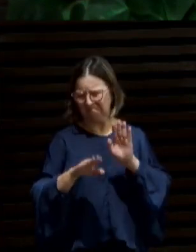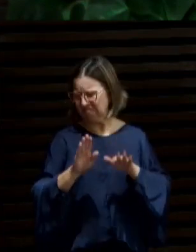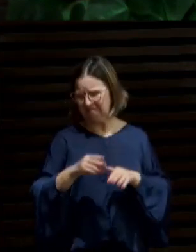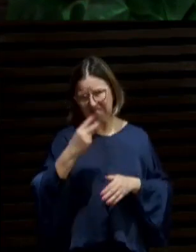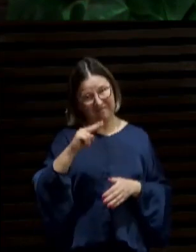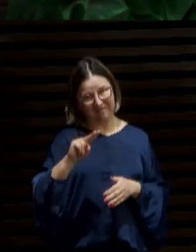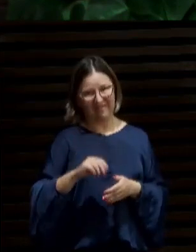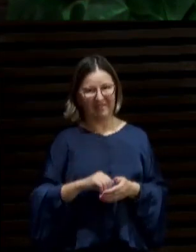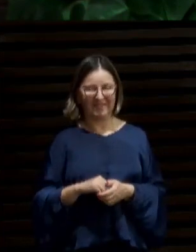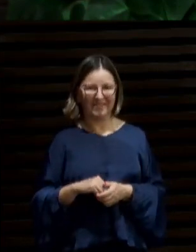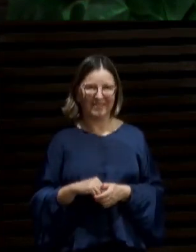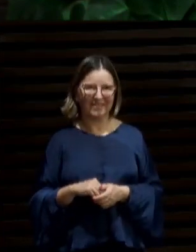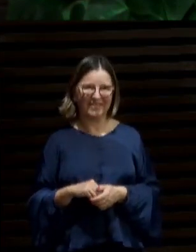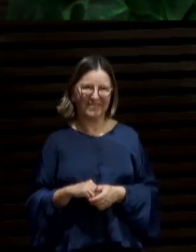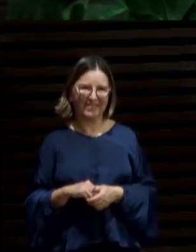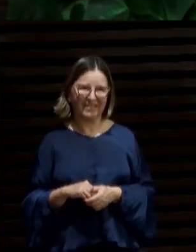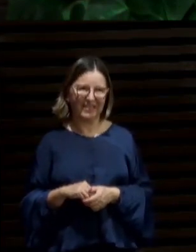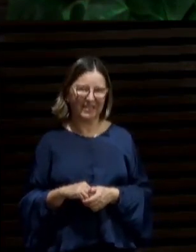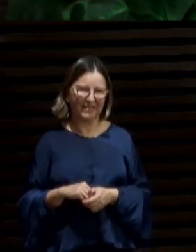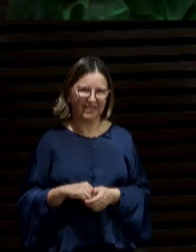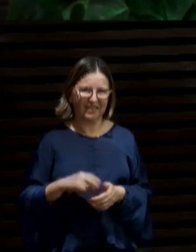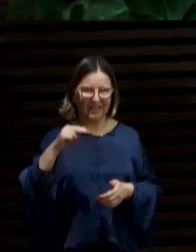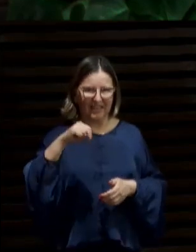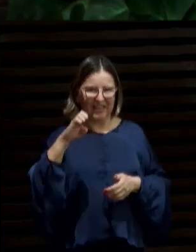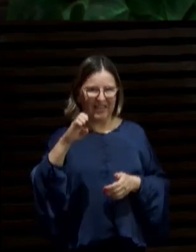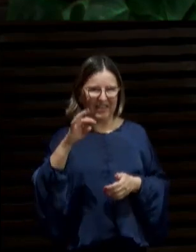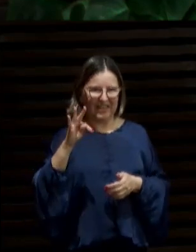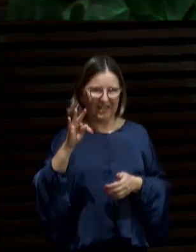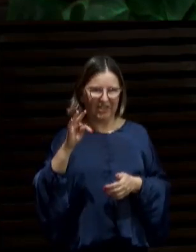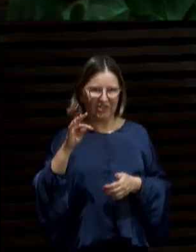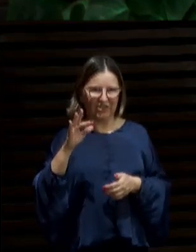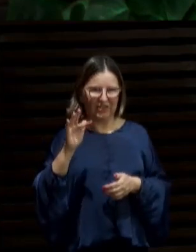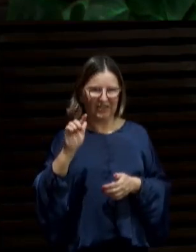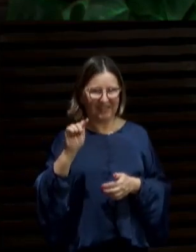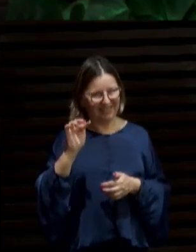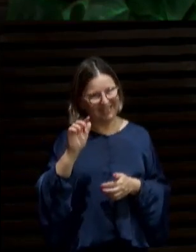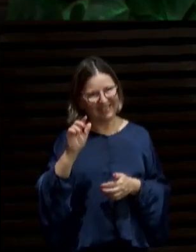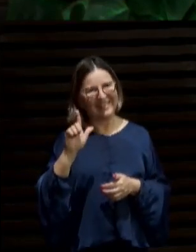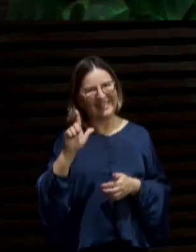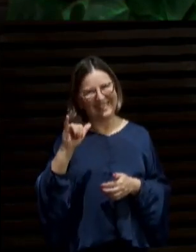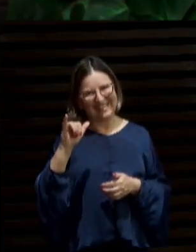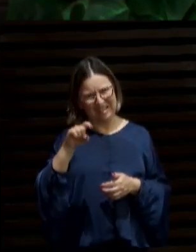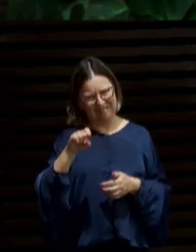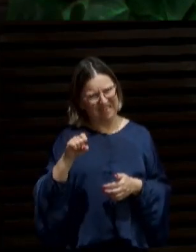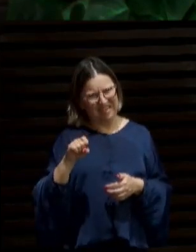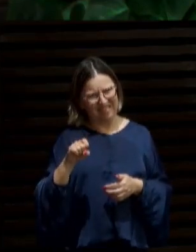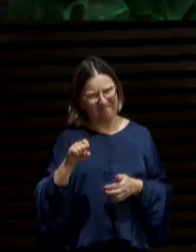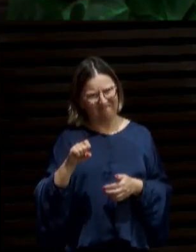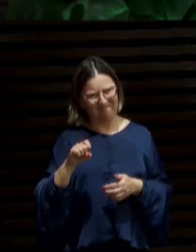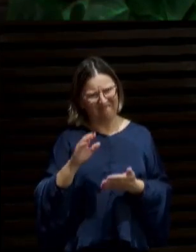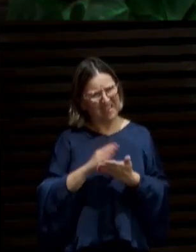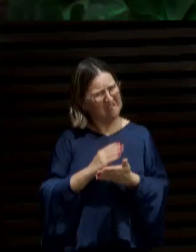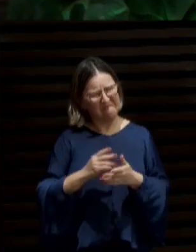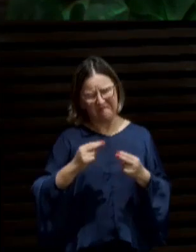Nem esse negócio de Netflix. Às vezes tem uma coisa que presta, nem, mas minha mulher já